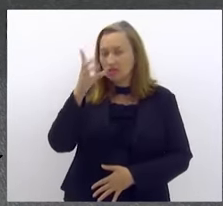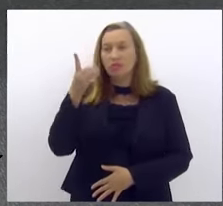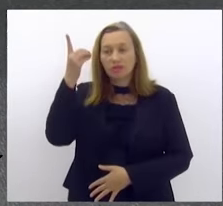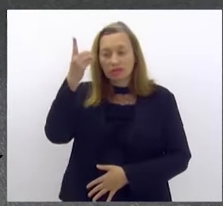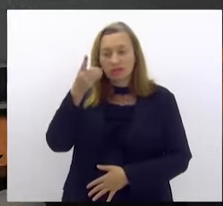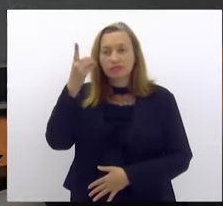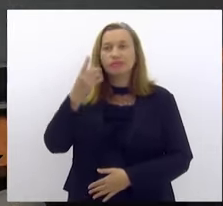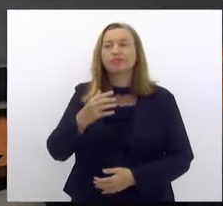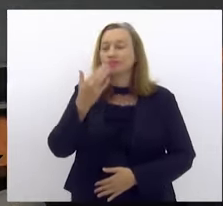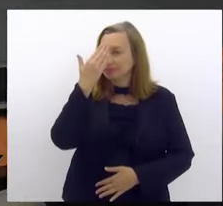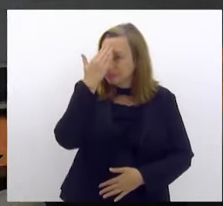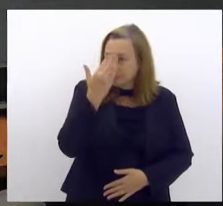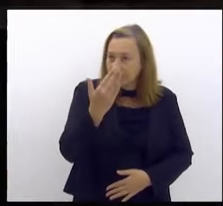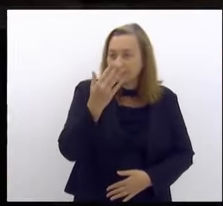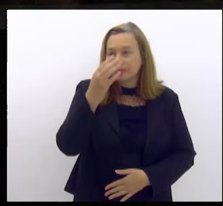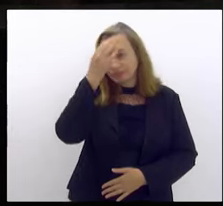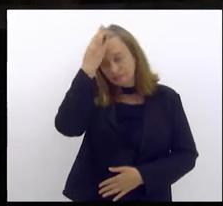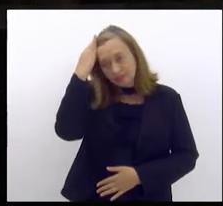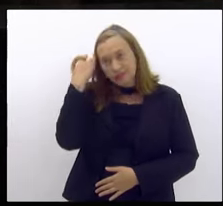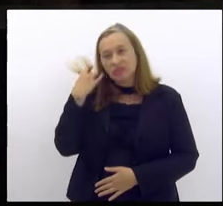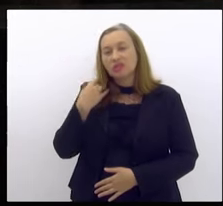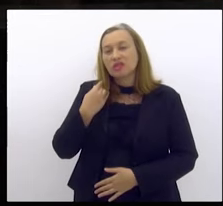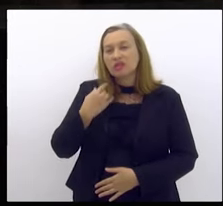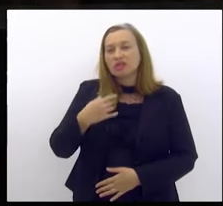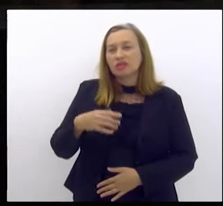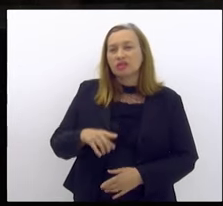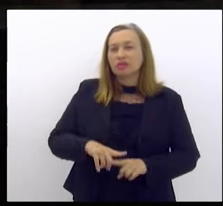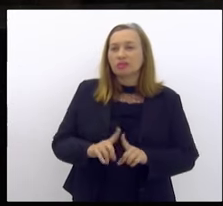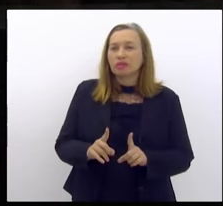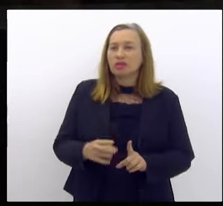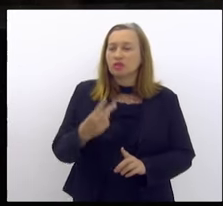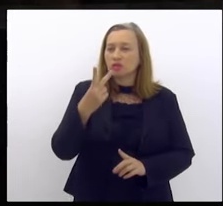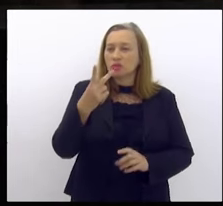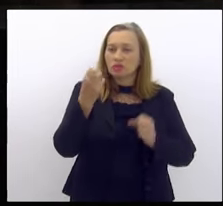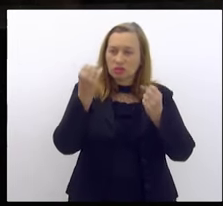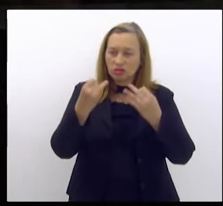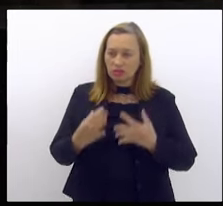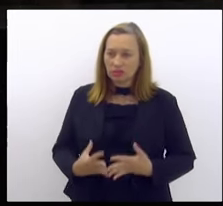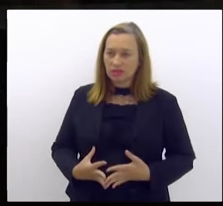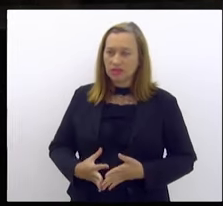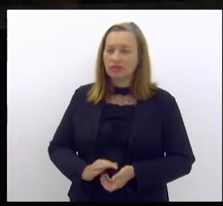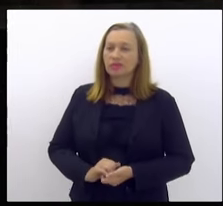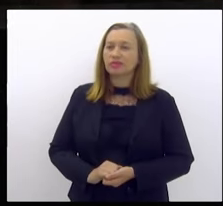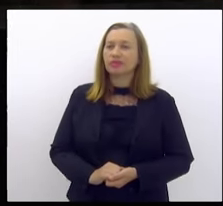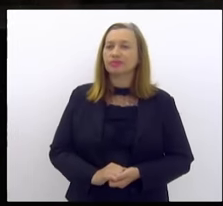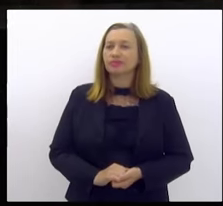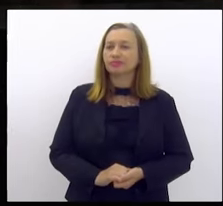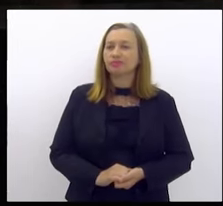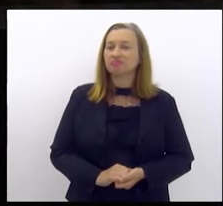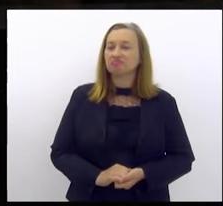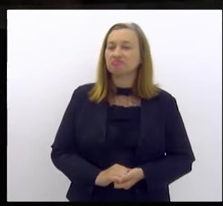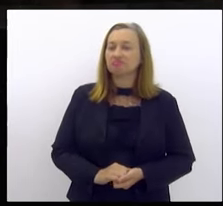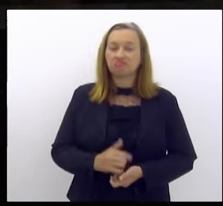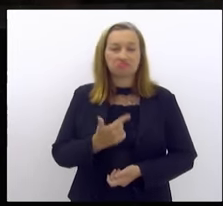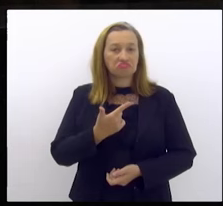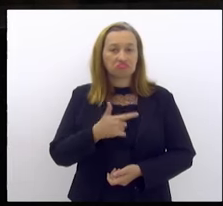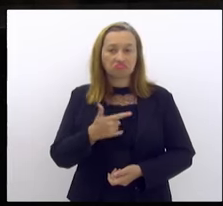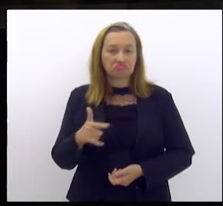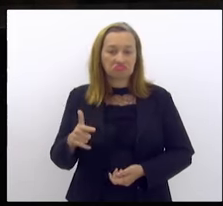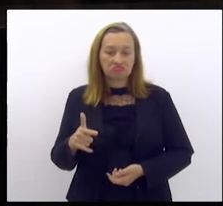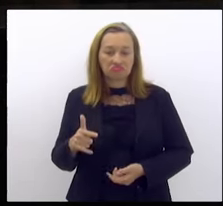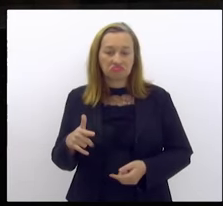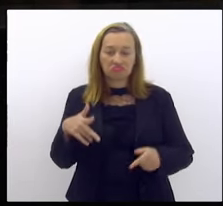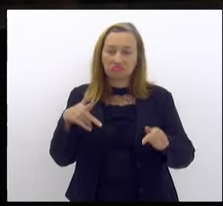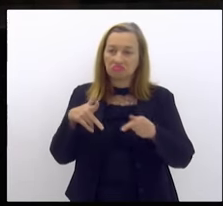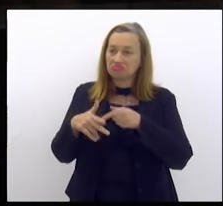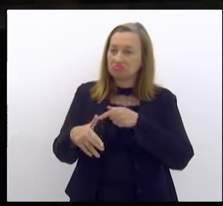deputado. Agradeço a parte, mas dando dois esclarecimentos. Não tenho nenhuma